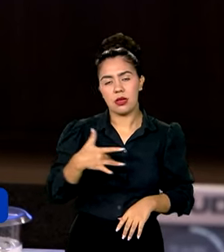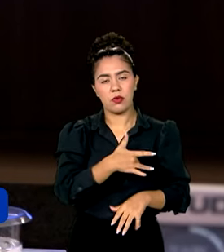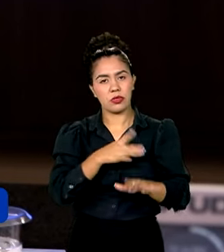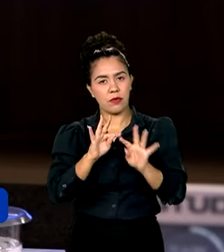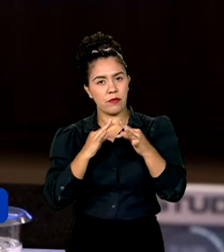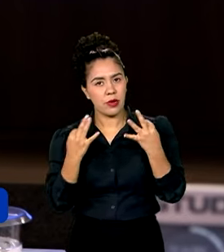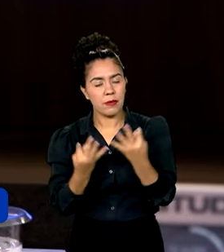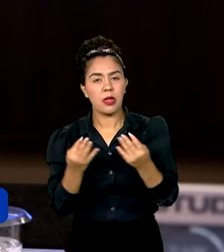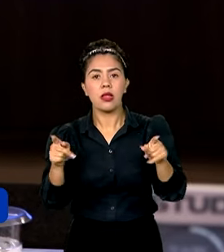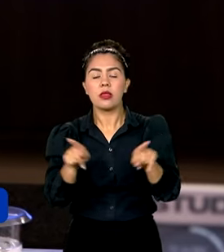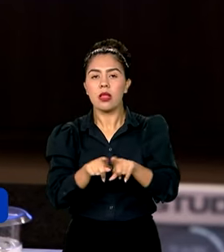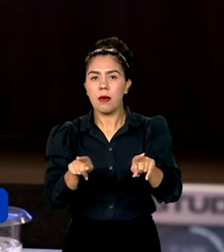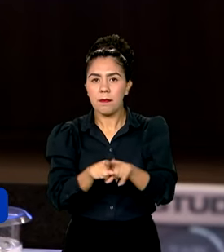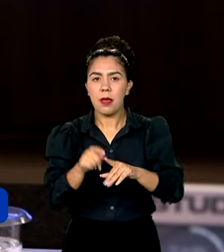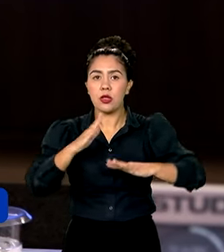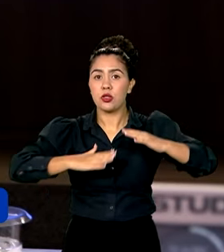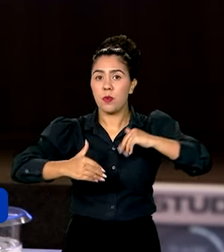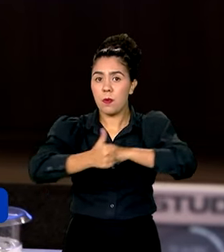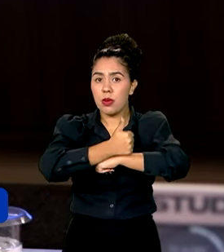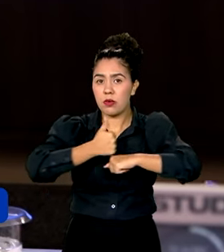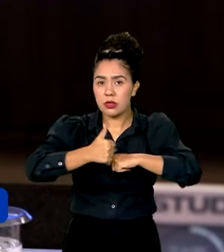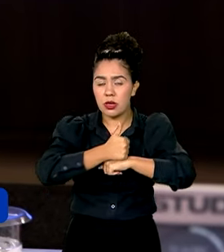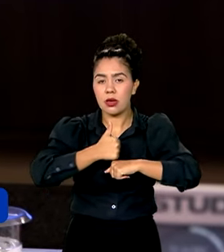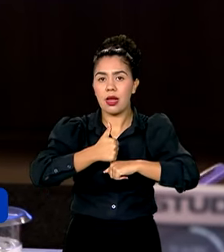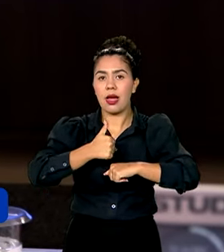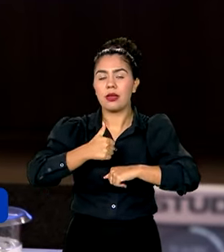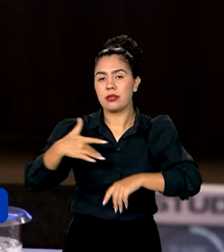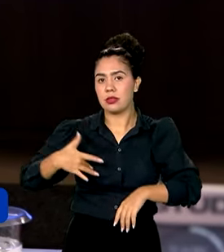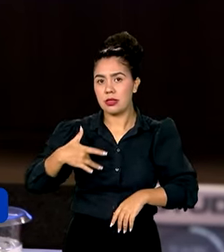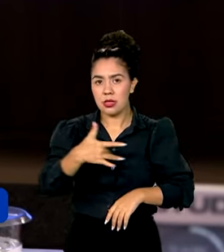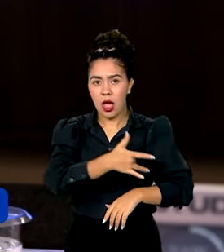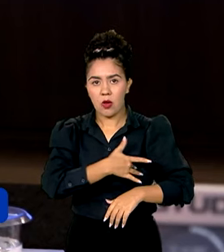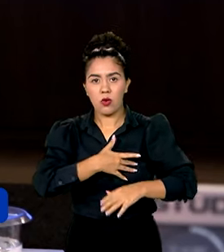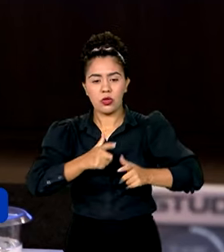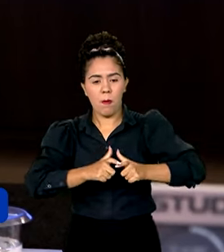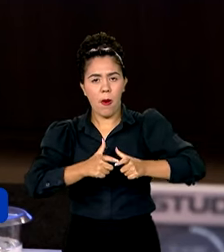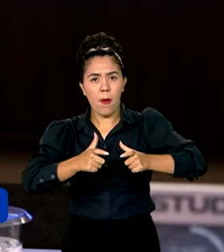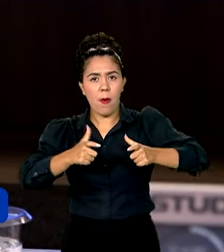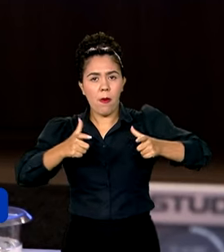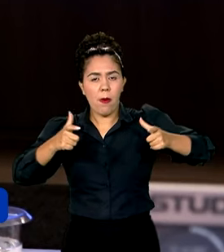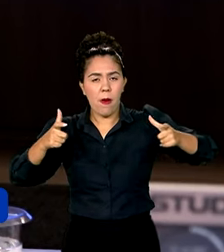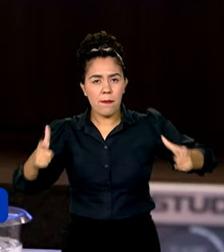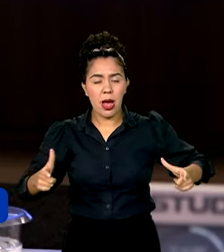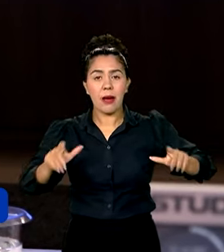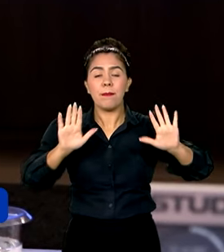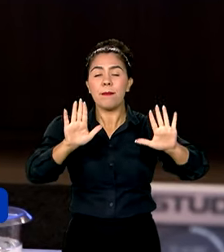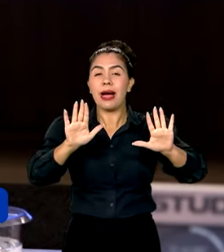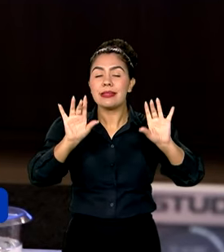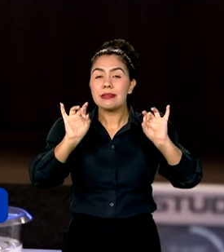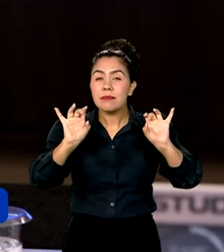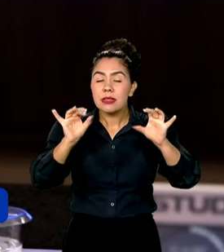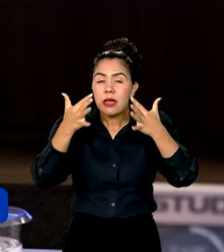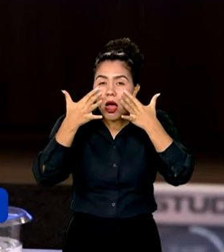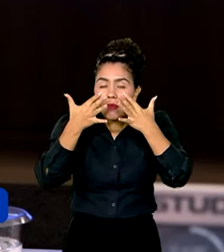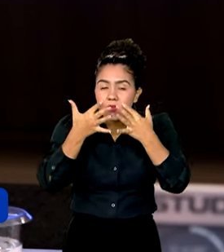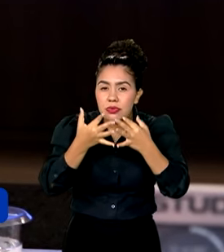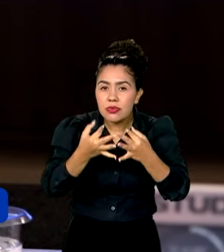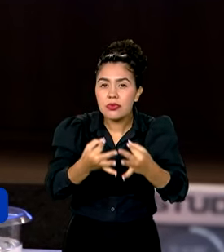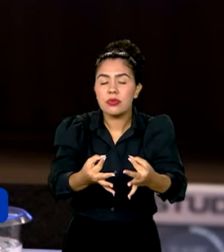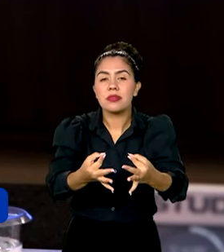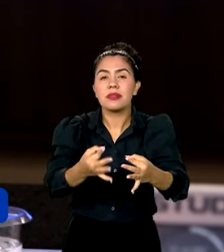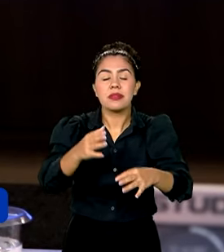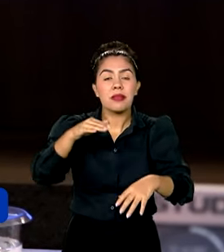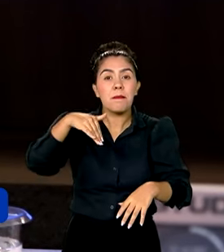houve o aumento das equipes de saúde da família em todo o Brasil mas uma atenção especial onde h mais